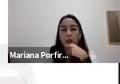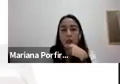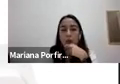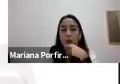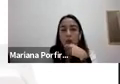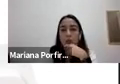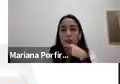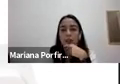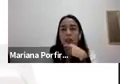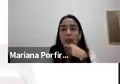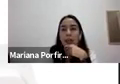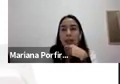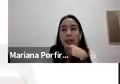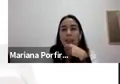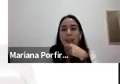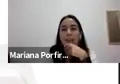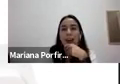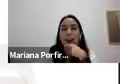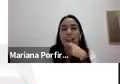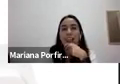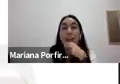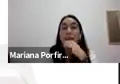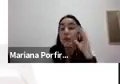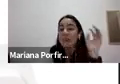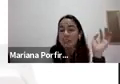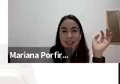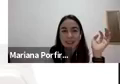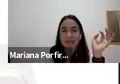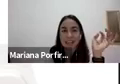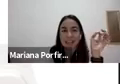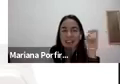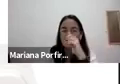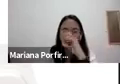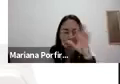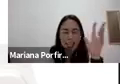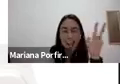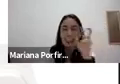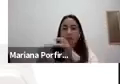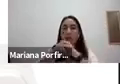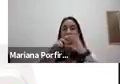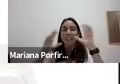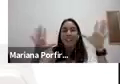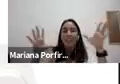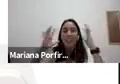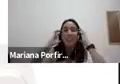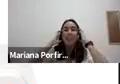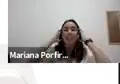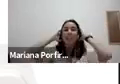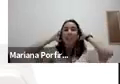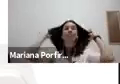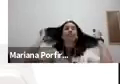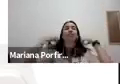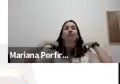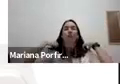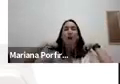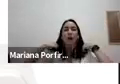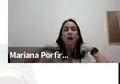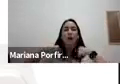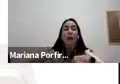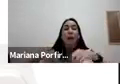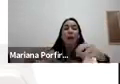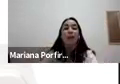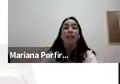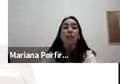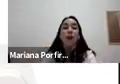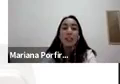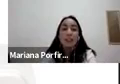todos os produtos, essa indústria, né, de chupeta, de mamadeira, de leite de